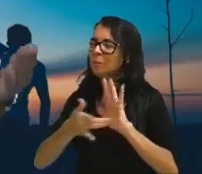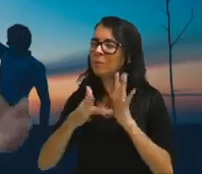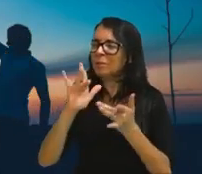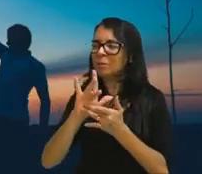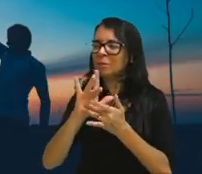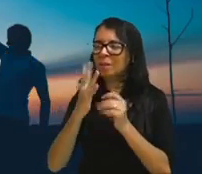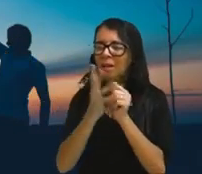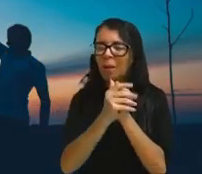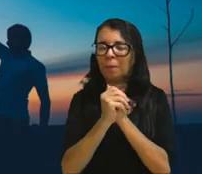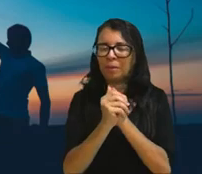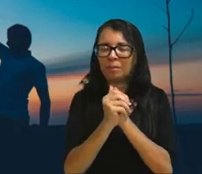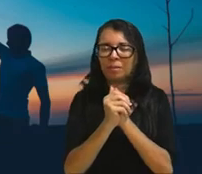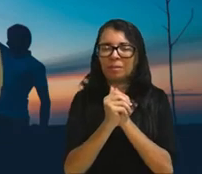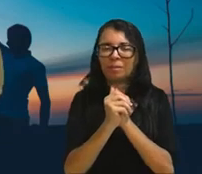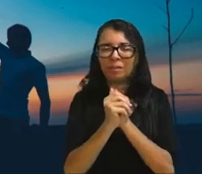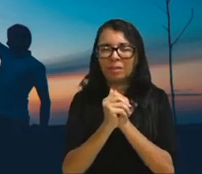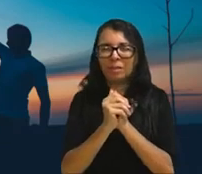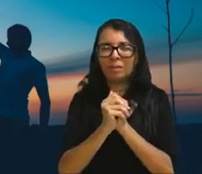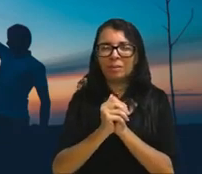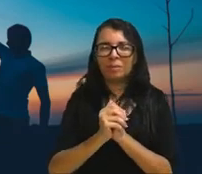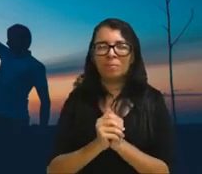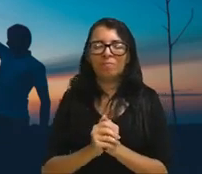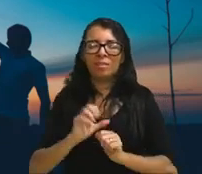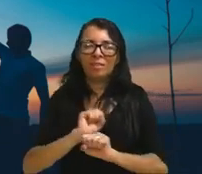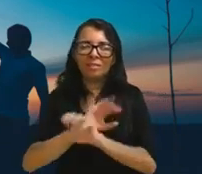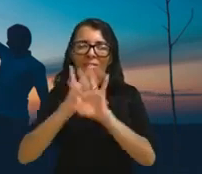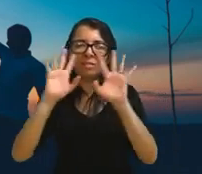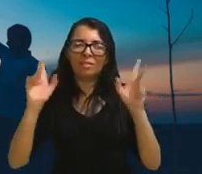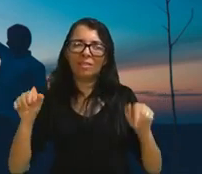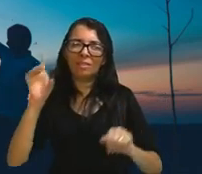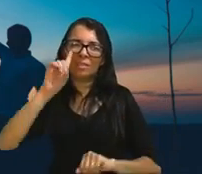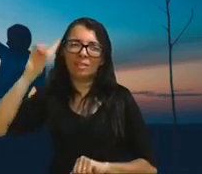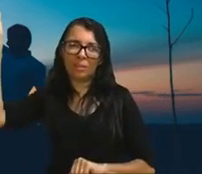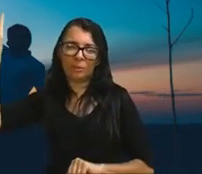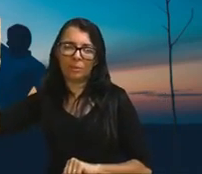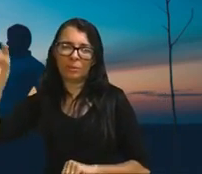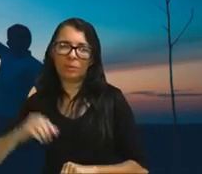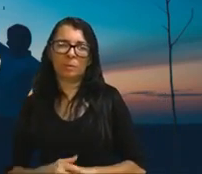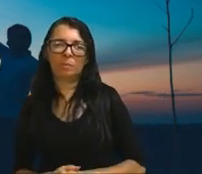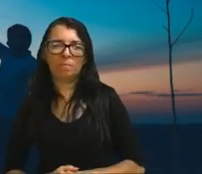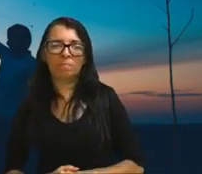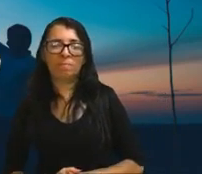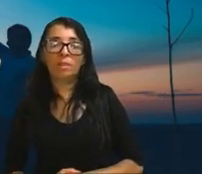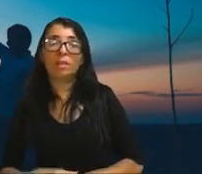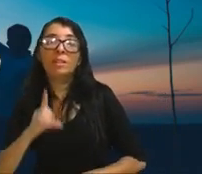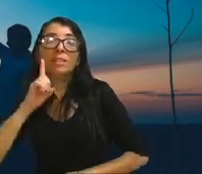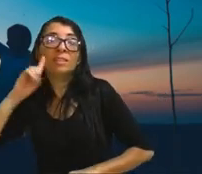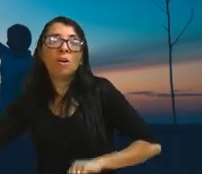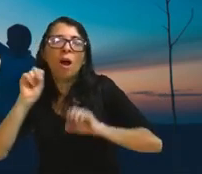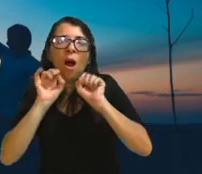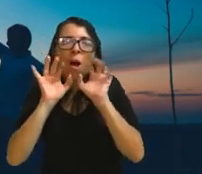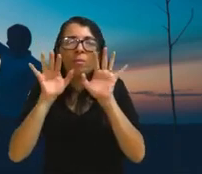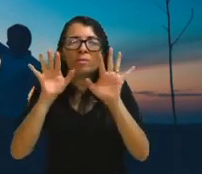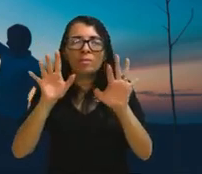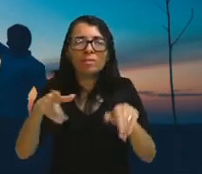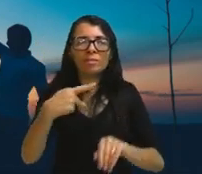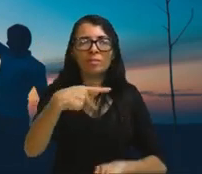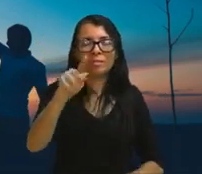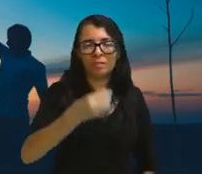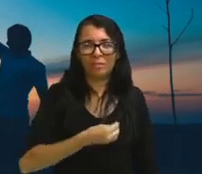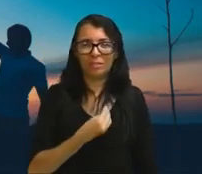Deus. Amém. Deus abençoe a sua vida, meu irmão, minha irmã. Muito obrigado por estar